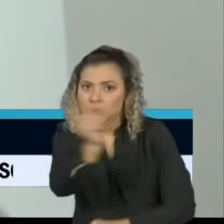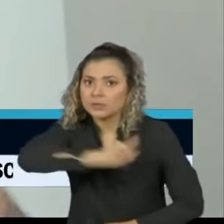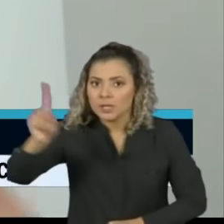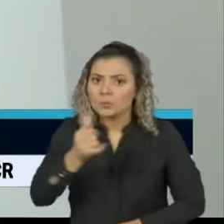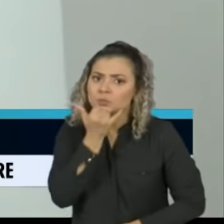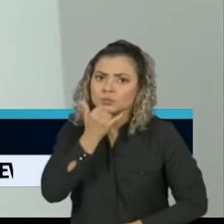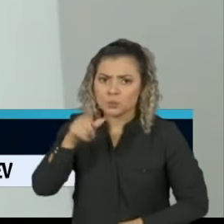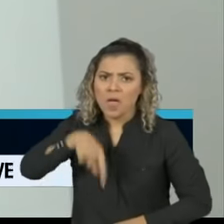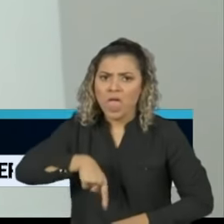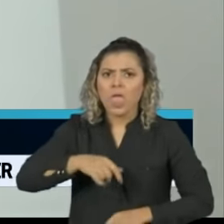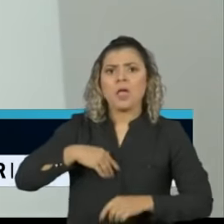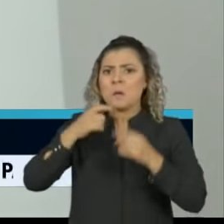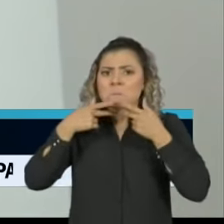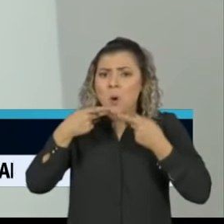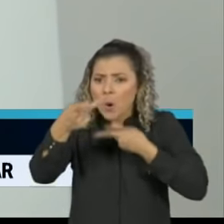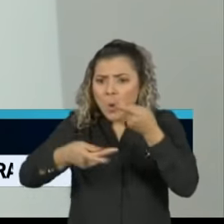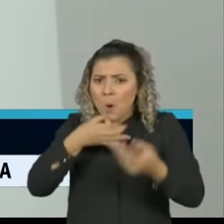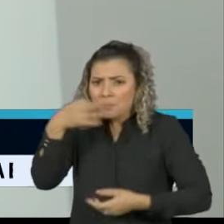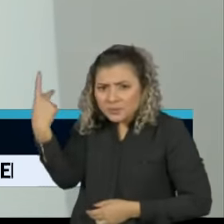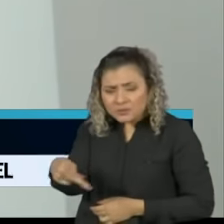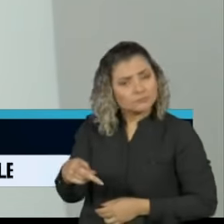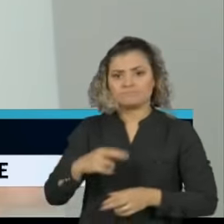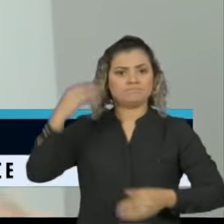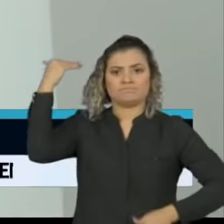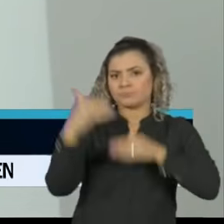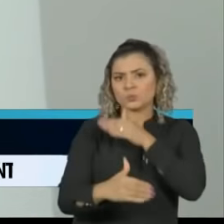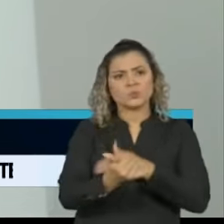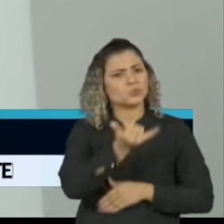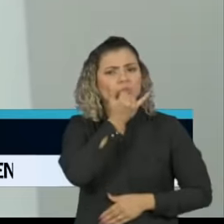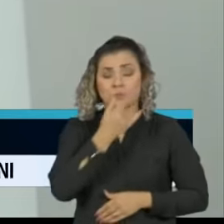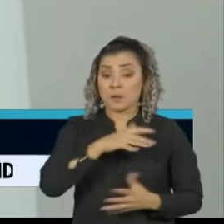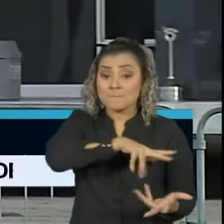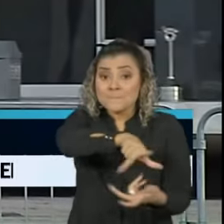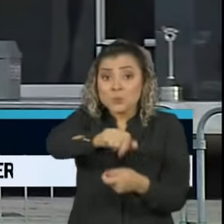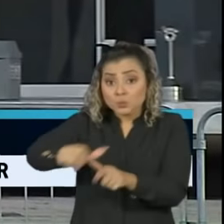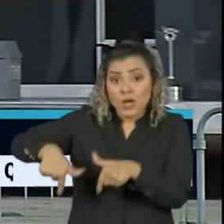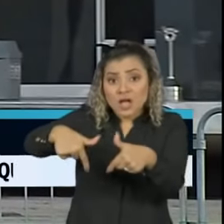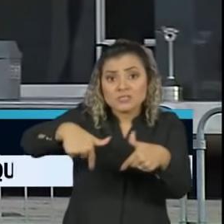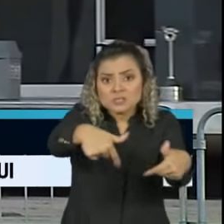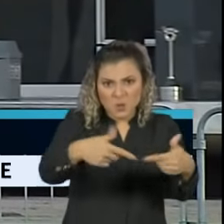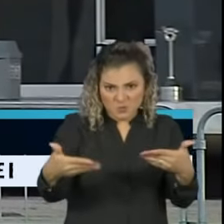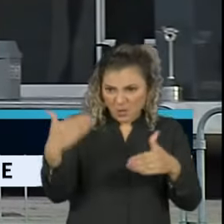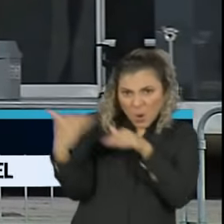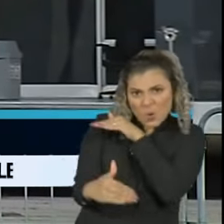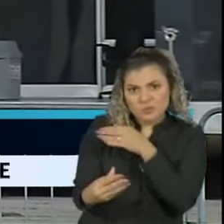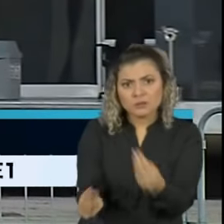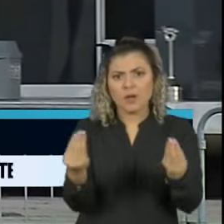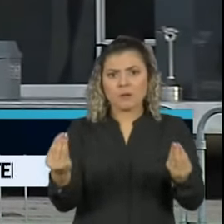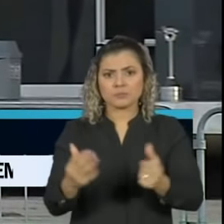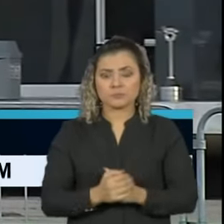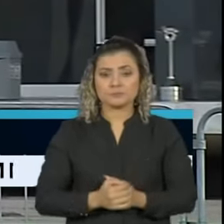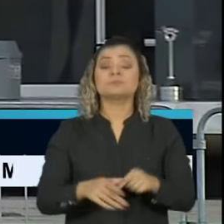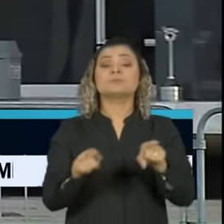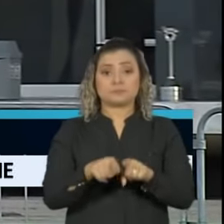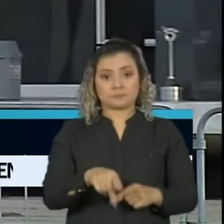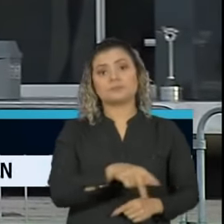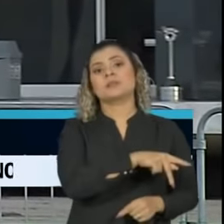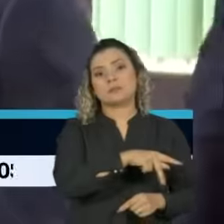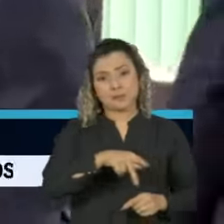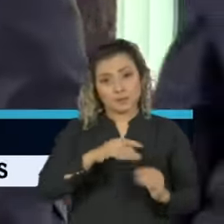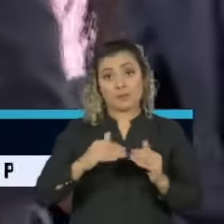verdadeiro desastre. Na contramão do que o mundo está fazendo... Na esfera jurídica, o ministro do Supremo